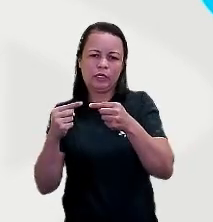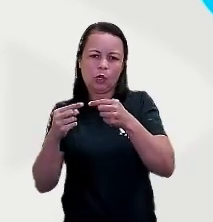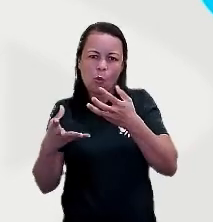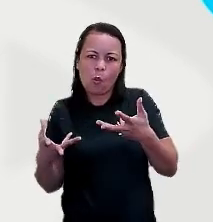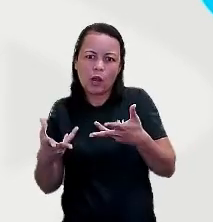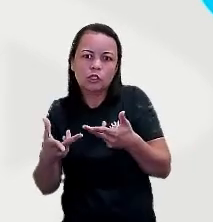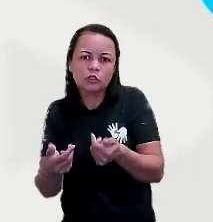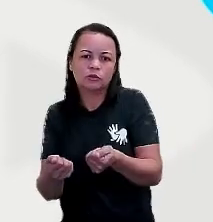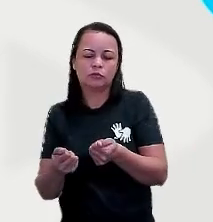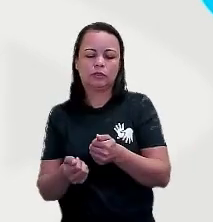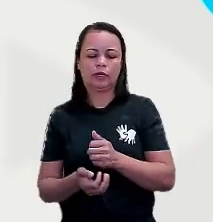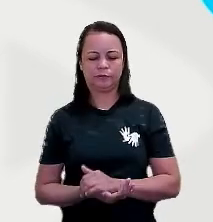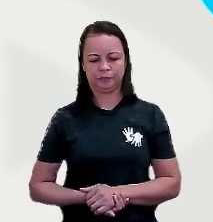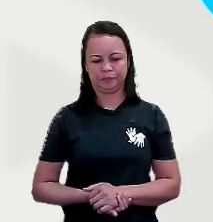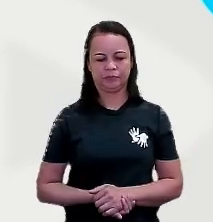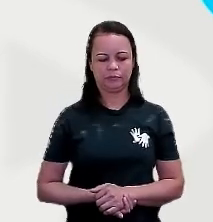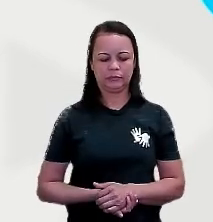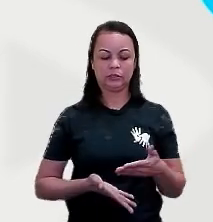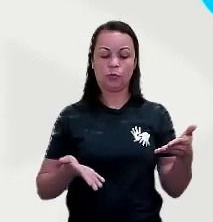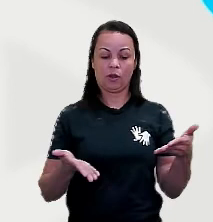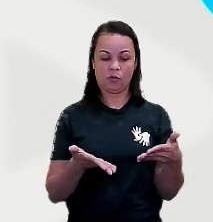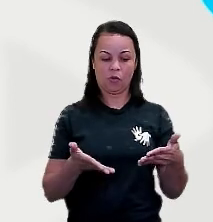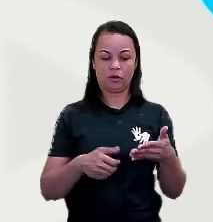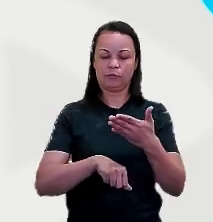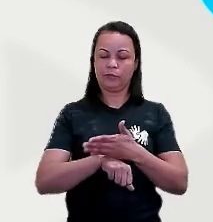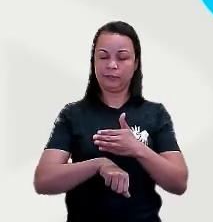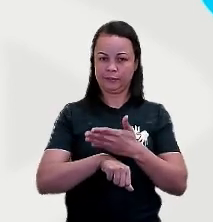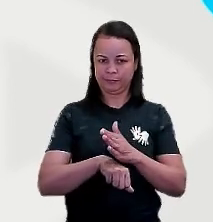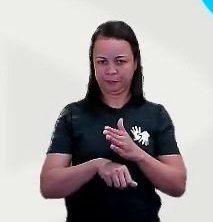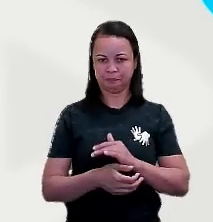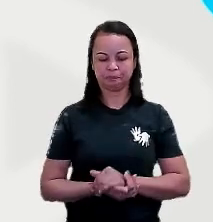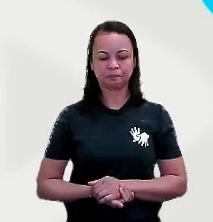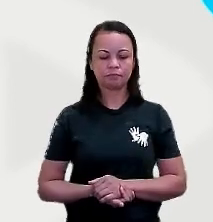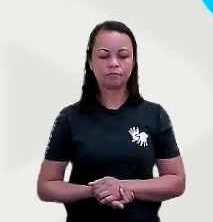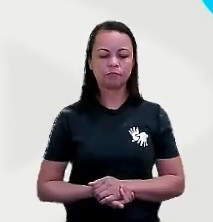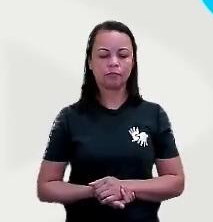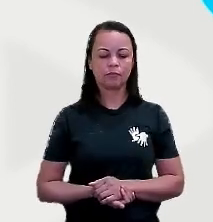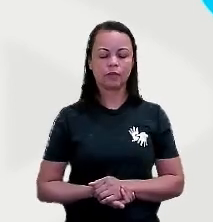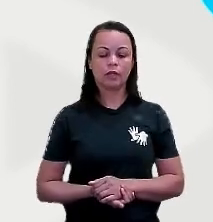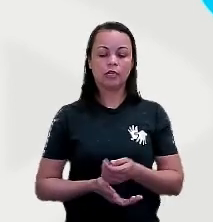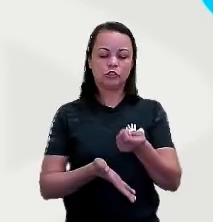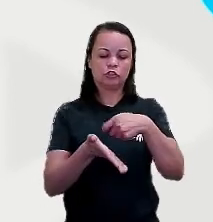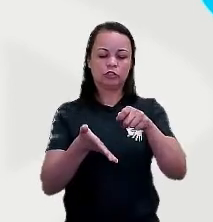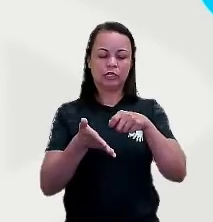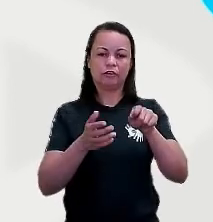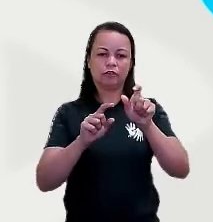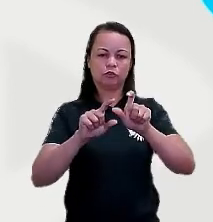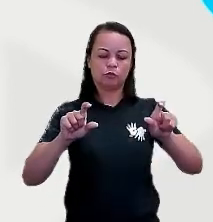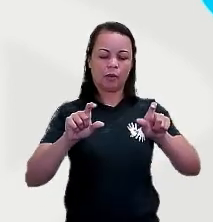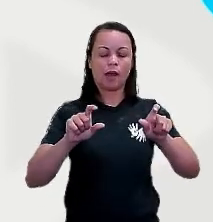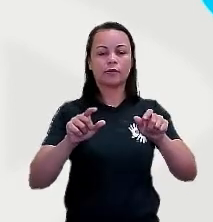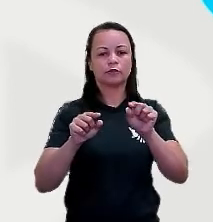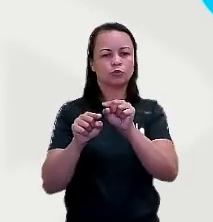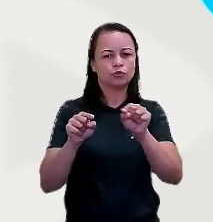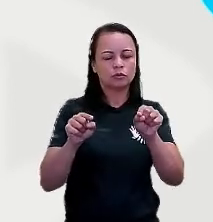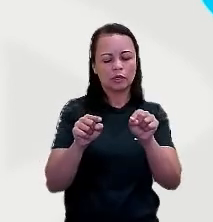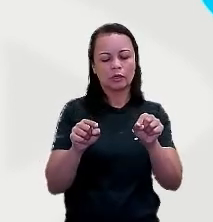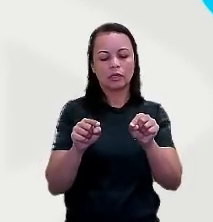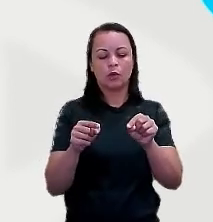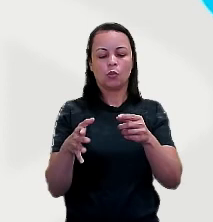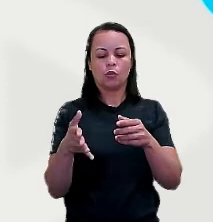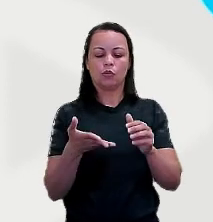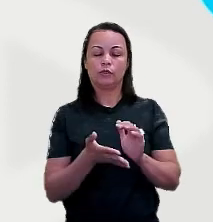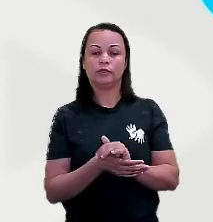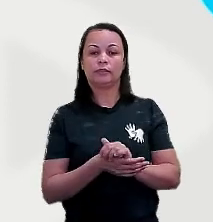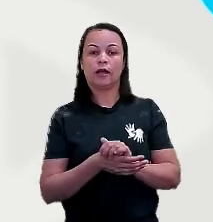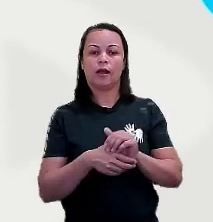Então, vamos praticar um pouquinho aqui. Agora, escreva nos espaços em brancos os adjetivos entre parênteses de acordo com